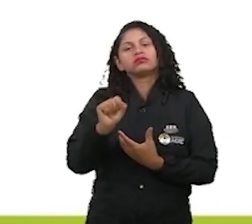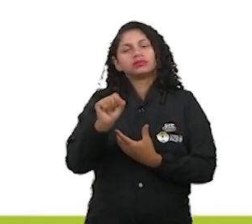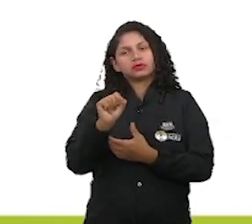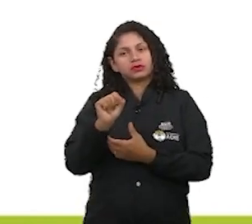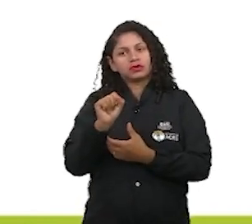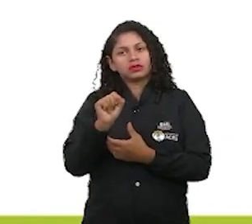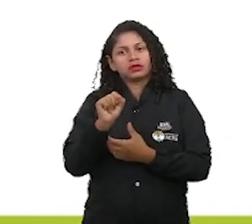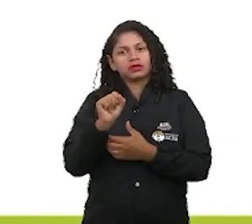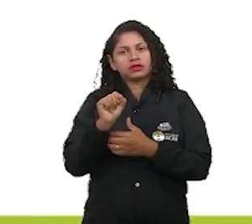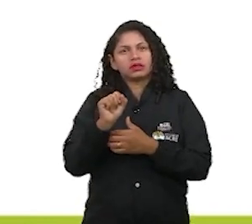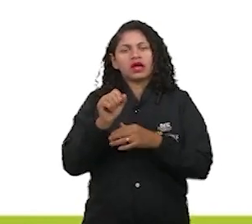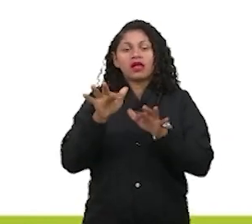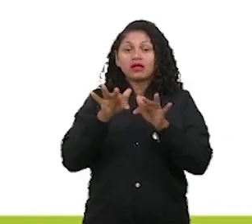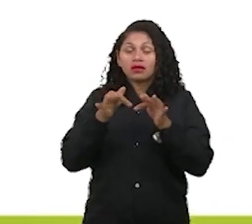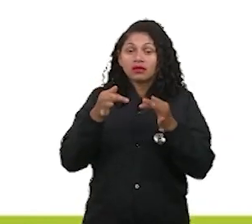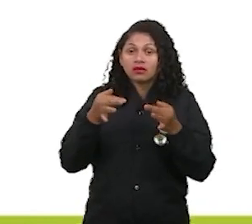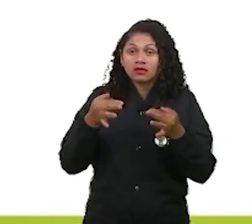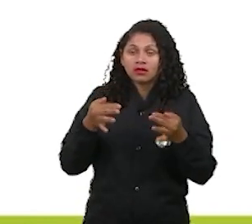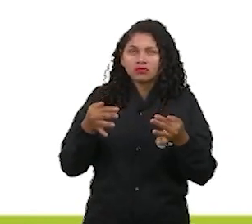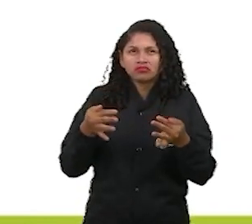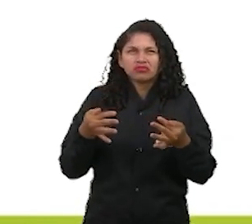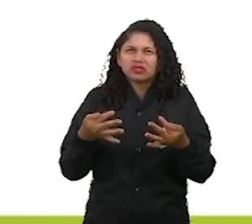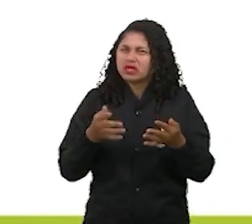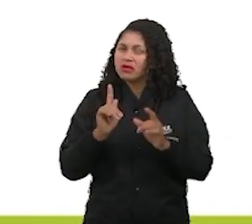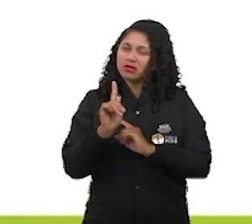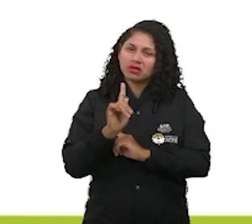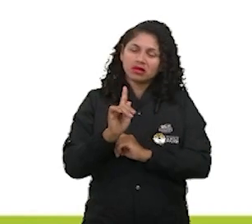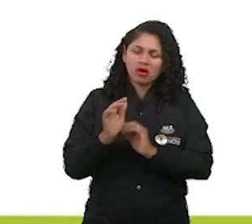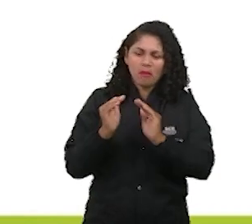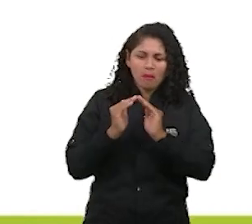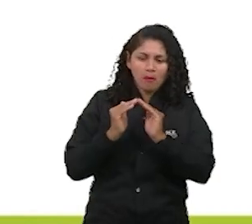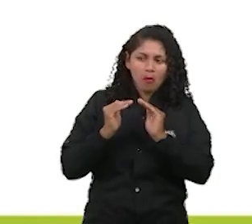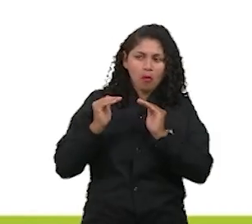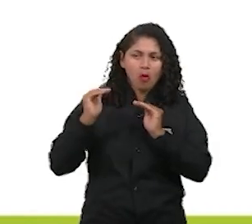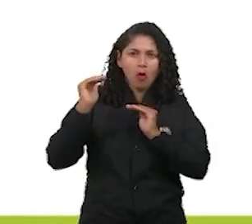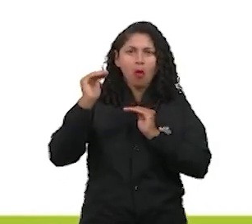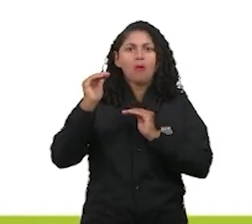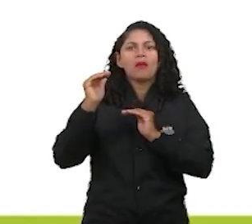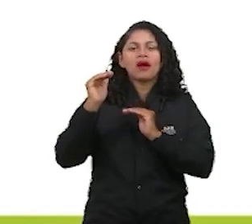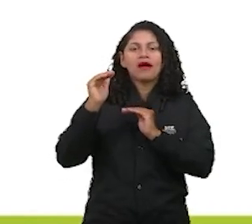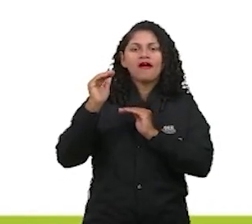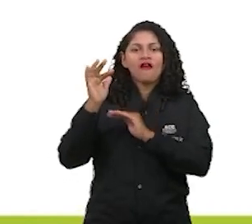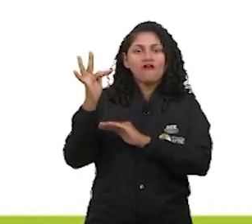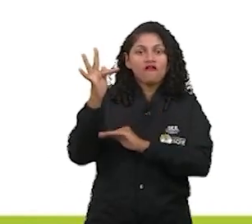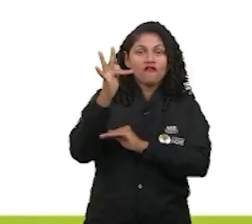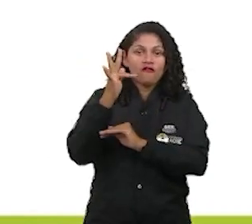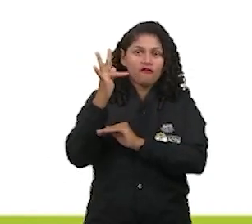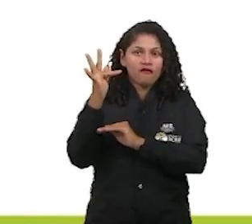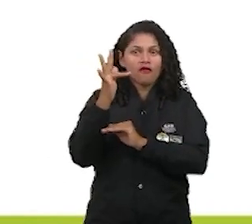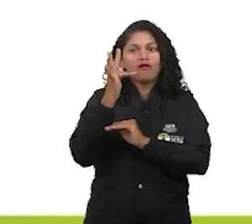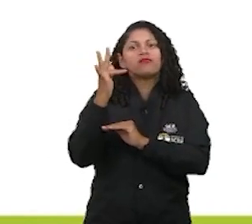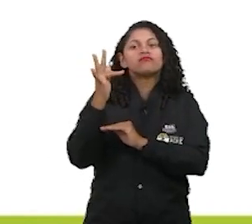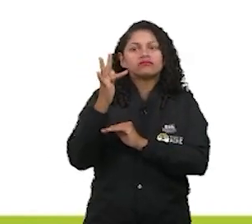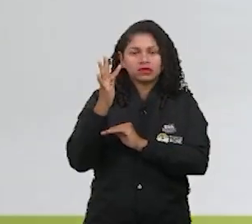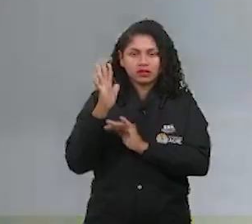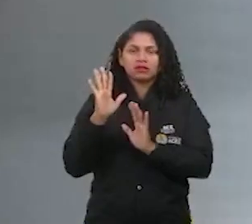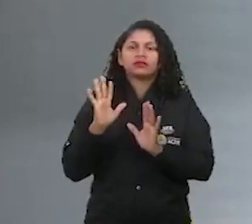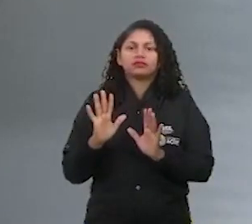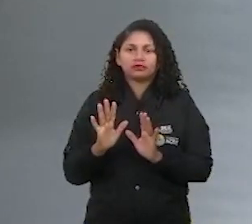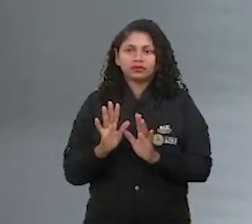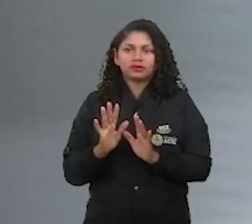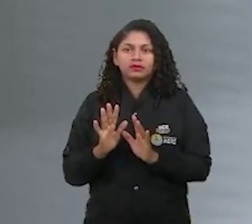tão simples, né? Porque vejam que o modernismo, no modernismo na segunda fase, uma